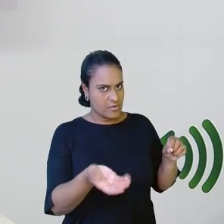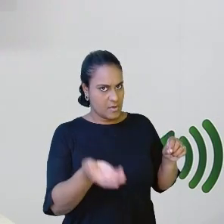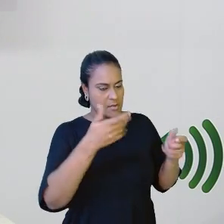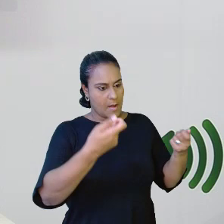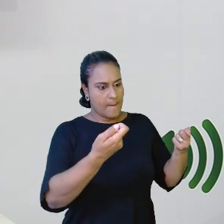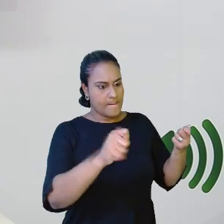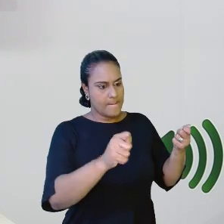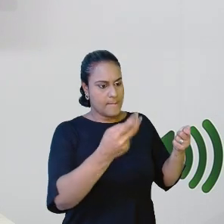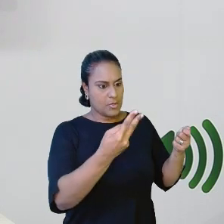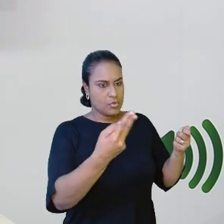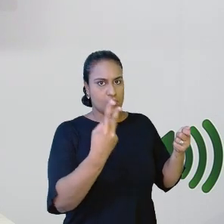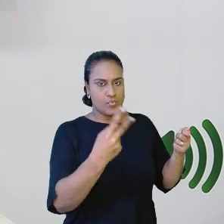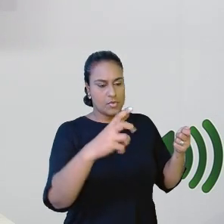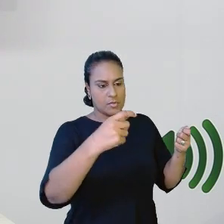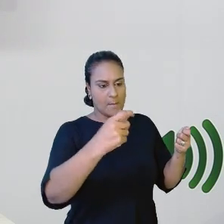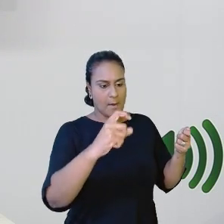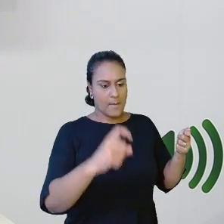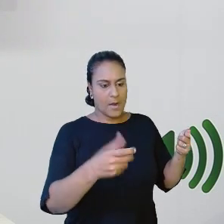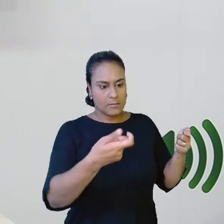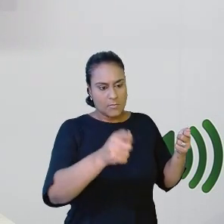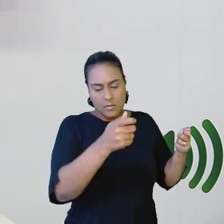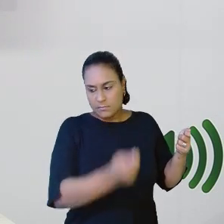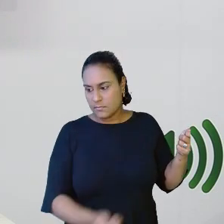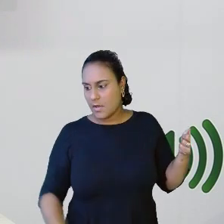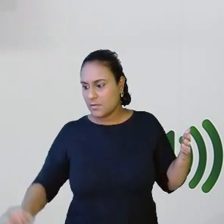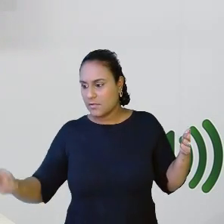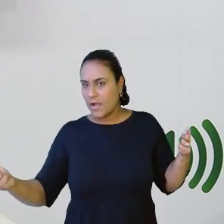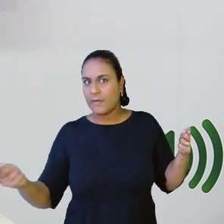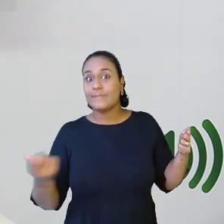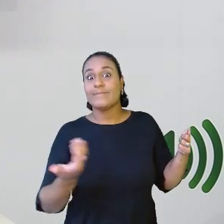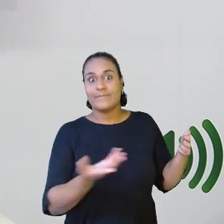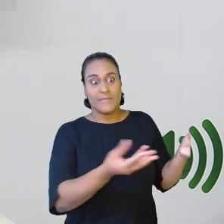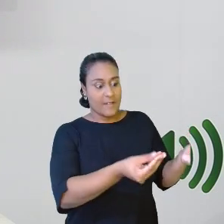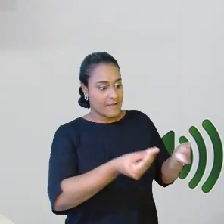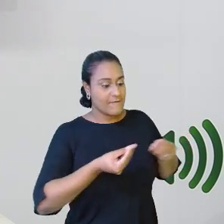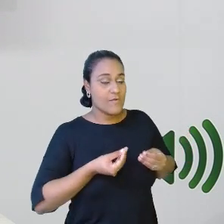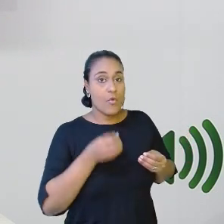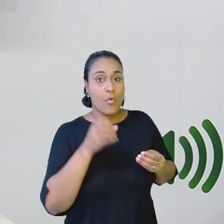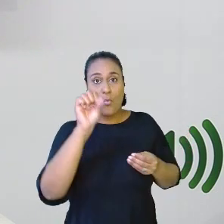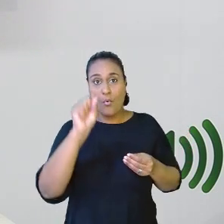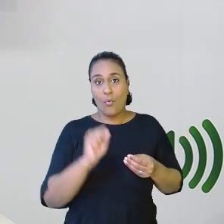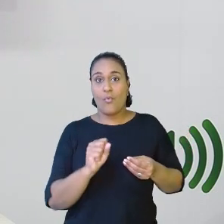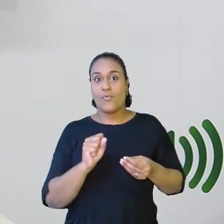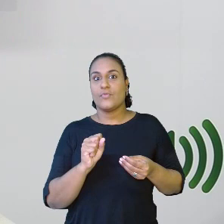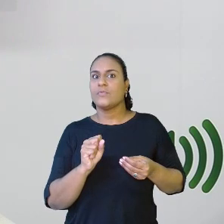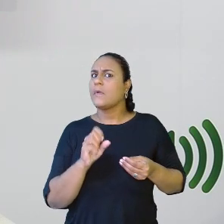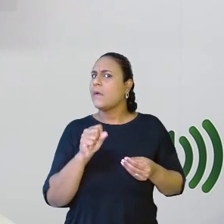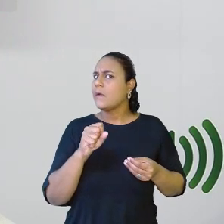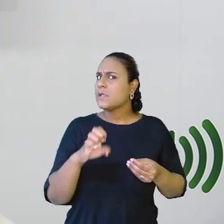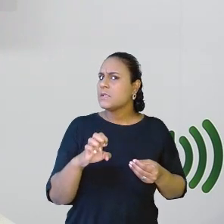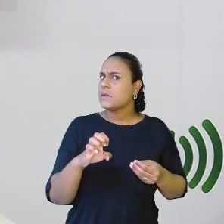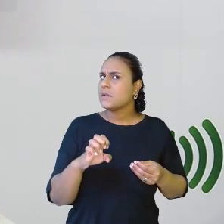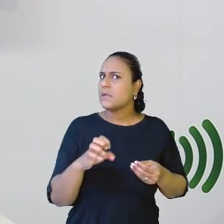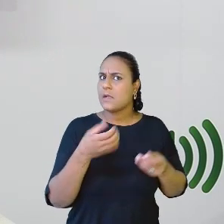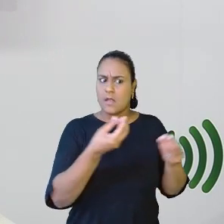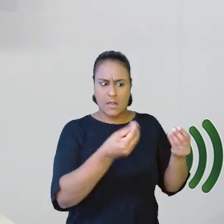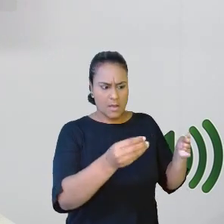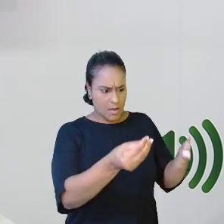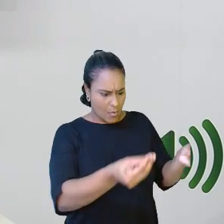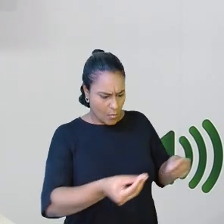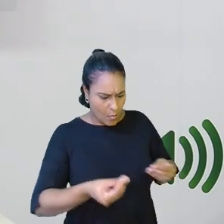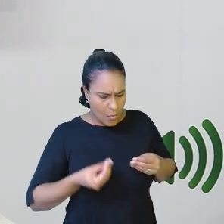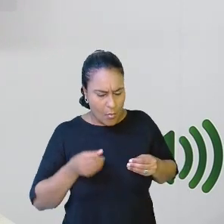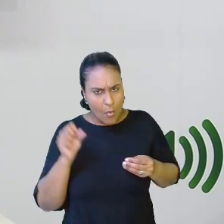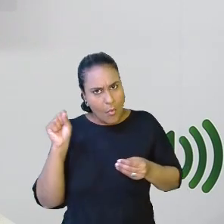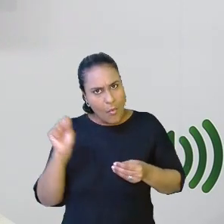Em 10. Ele ficou com 8 partes das 10. Então, se ele ficou com 8